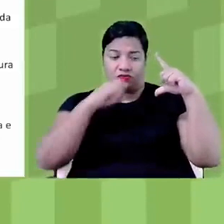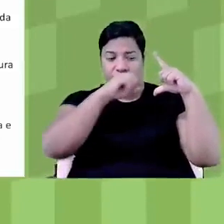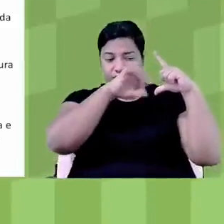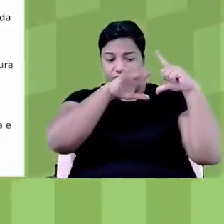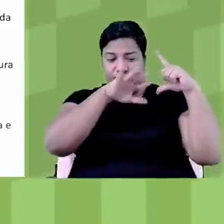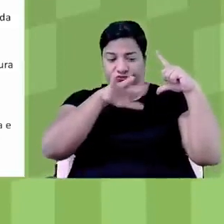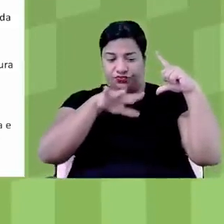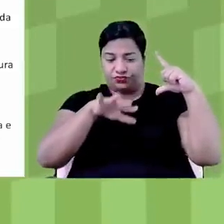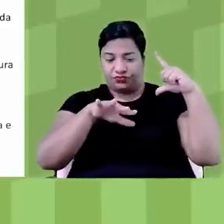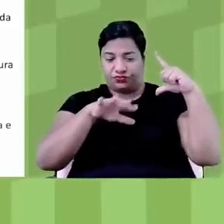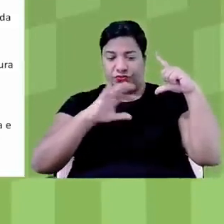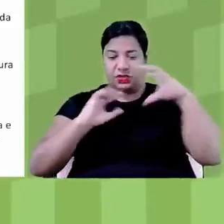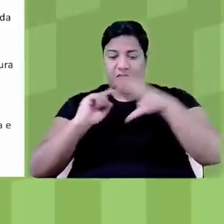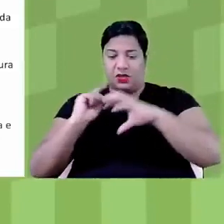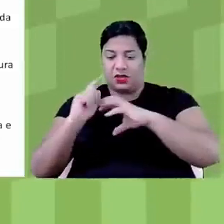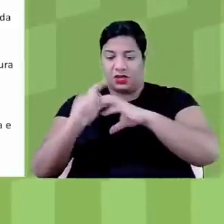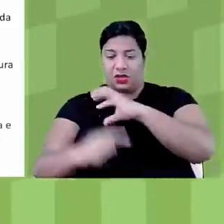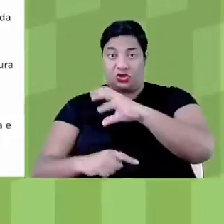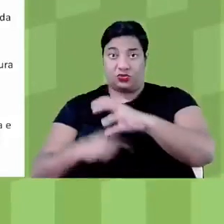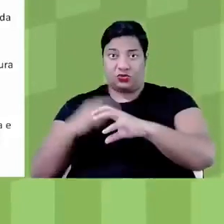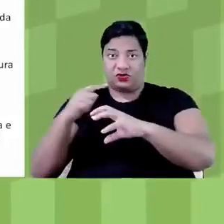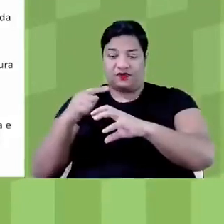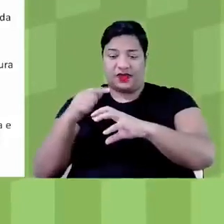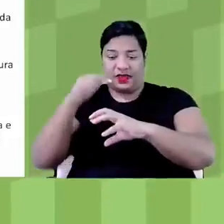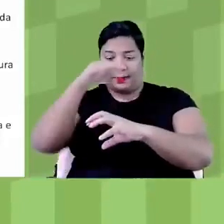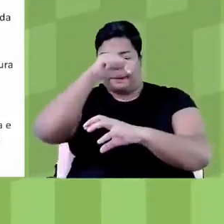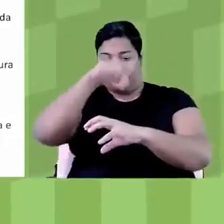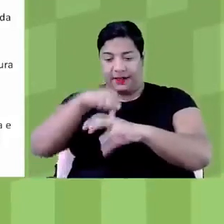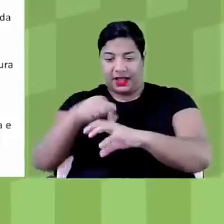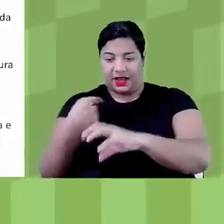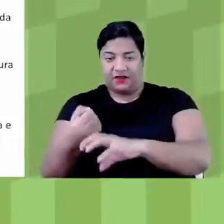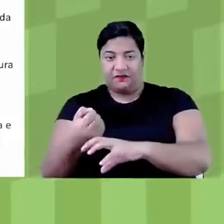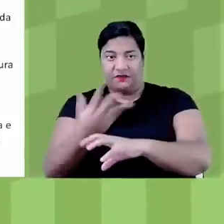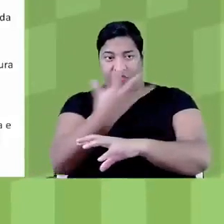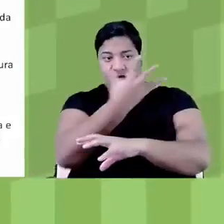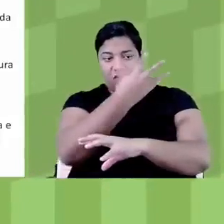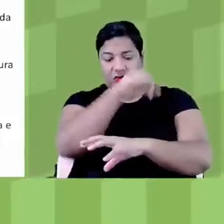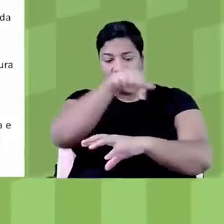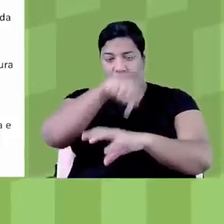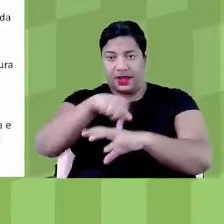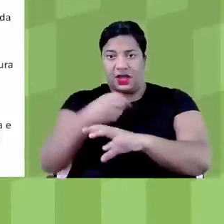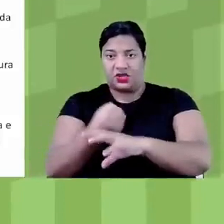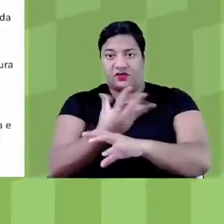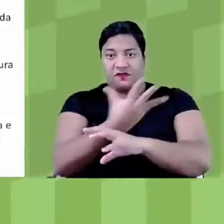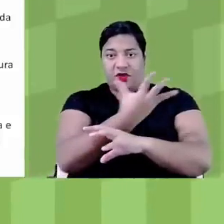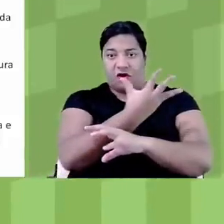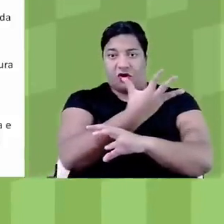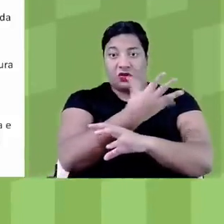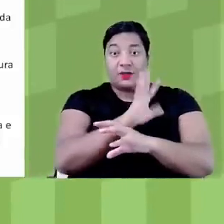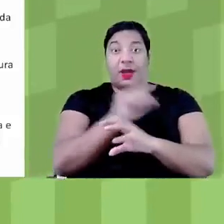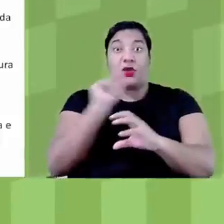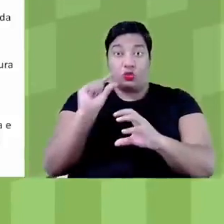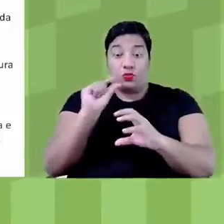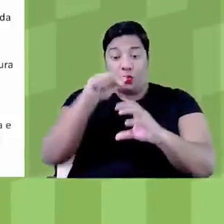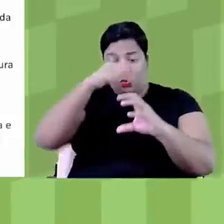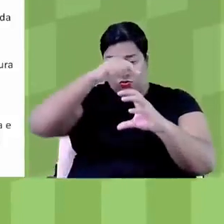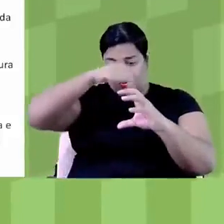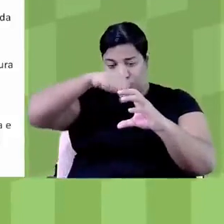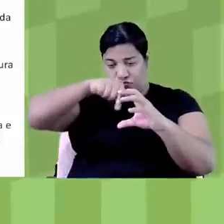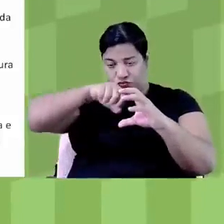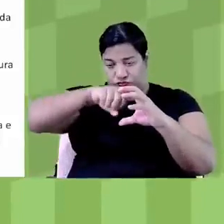rebate na atmosfera e volta para o espaço sideral, uma parte entra na atmosfera e se